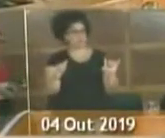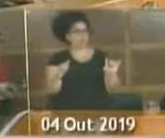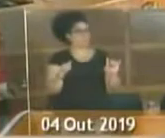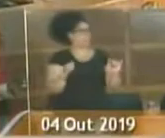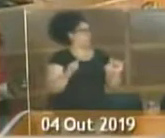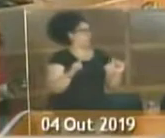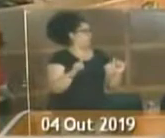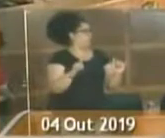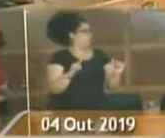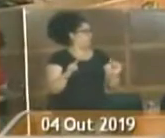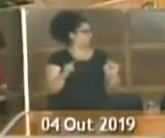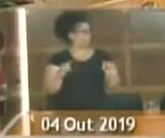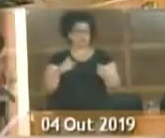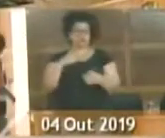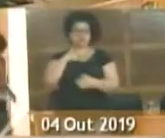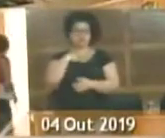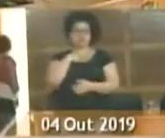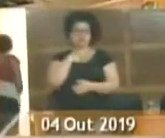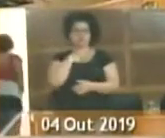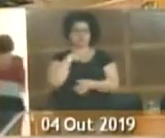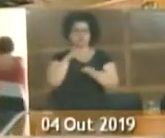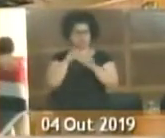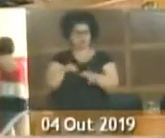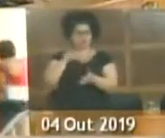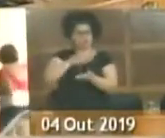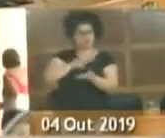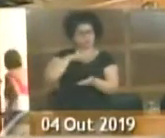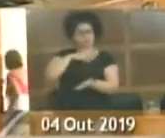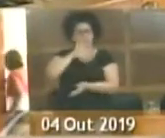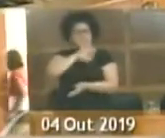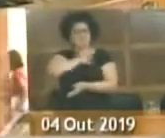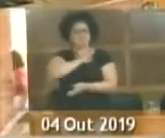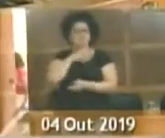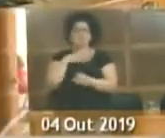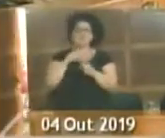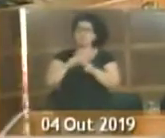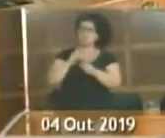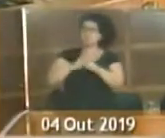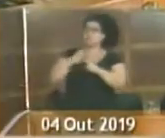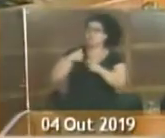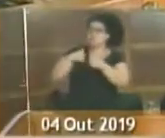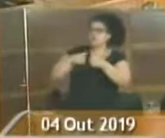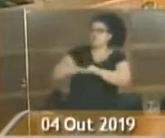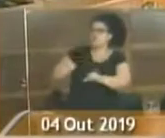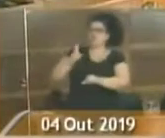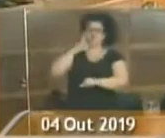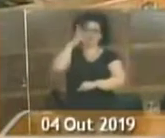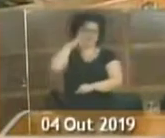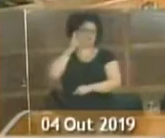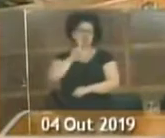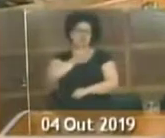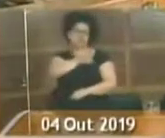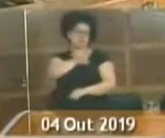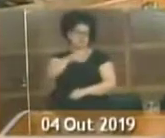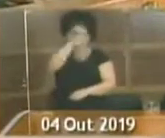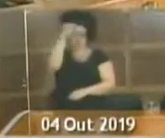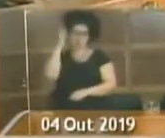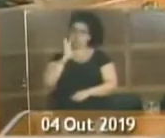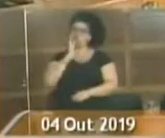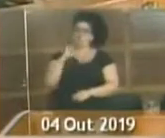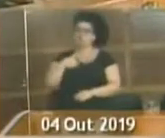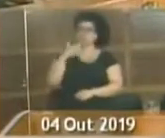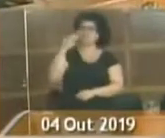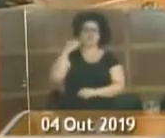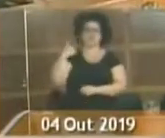que eu sou uma apaixonada mesmo, eu não faço porque estou vereadora, não. Quem me conhece sabe que eu já